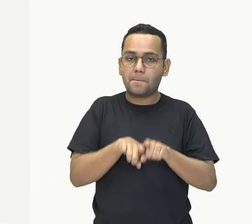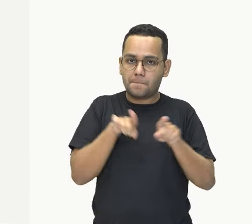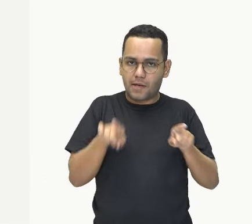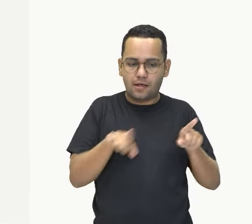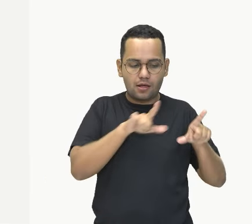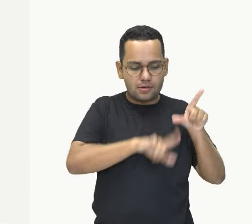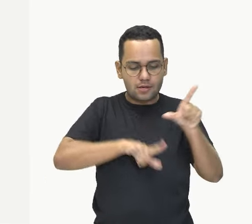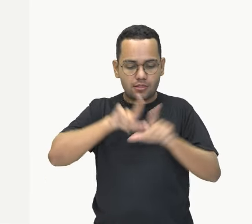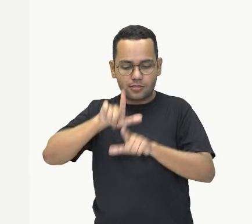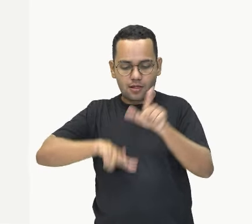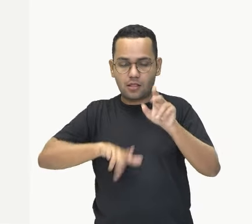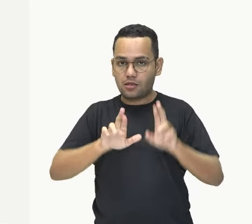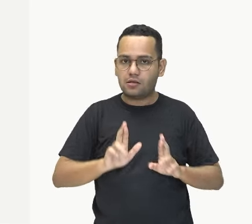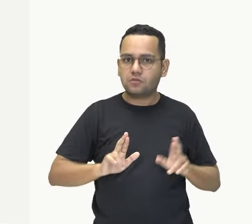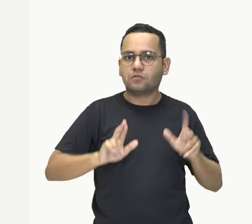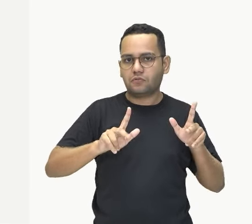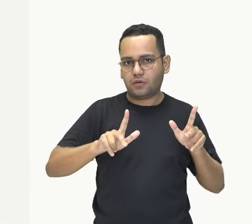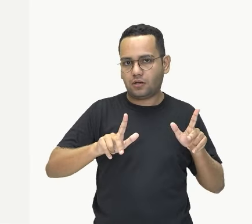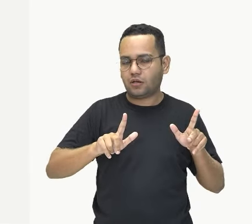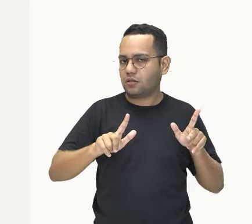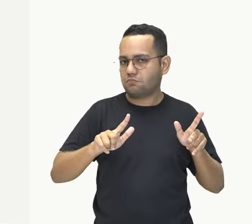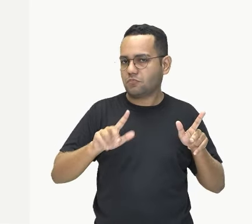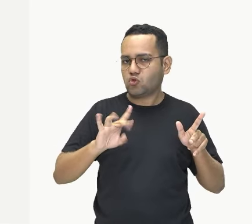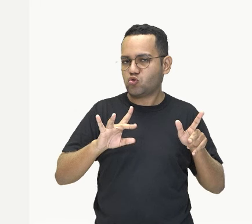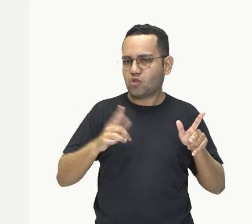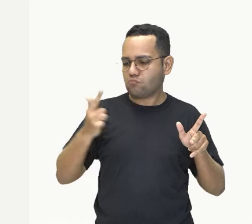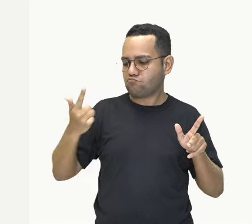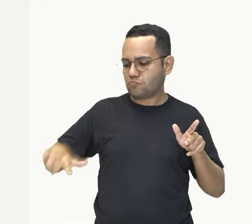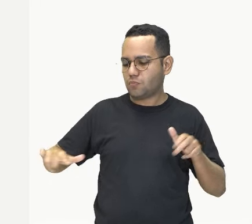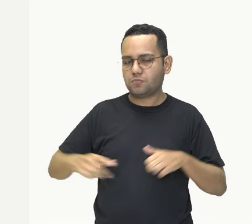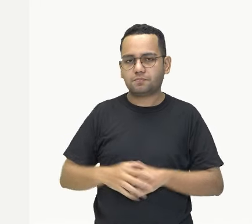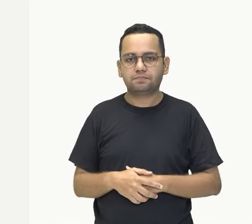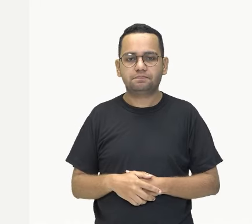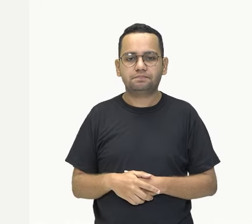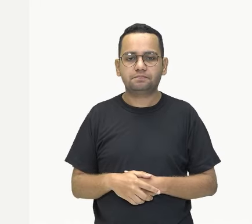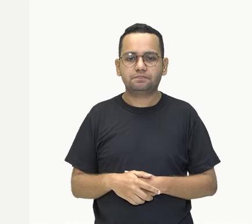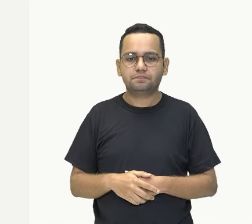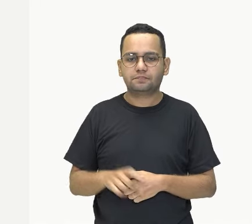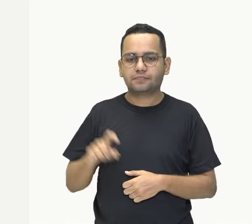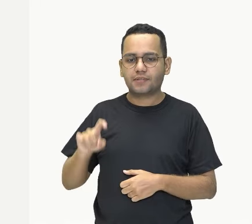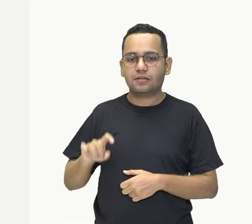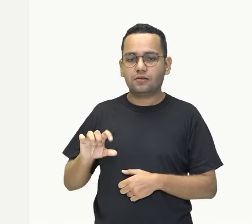possui bases diferentes, eu vou apenas repeti-la.